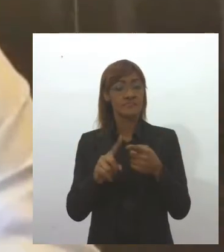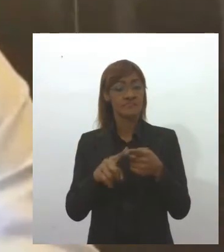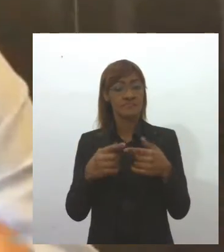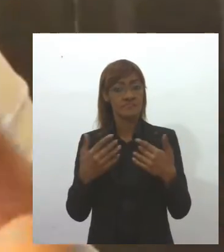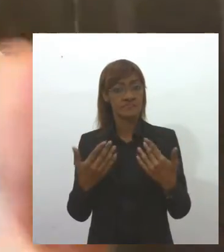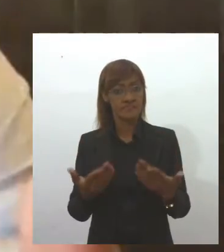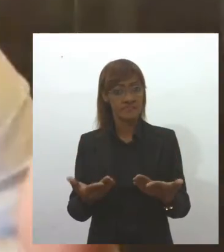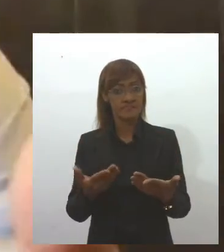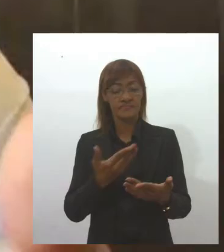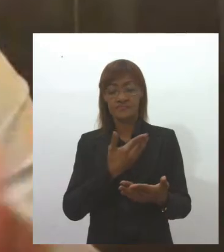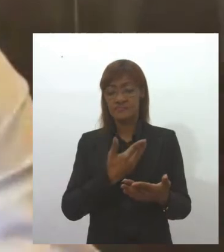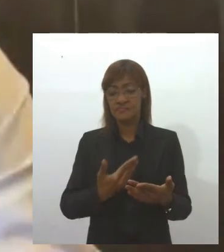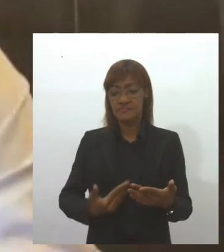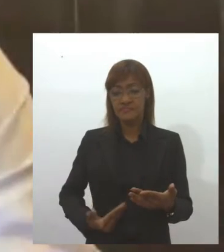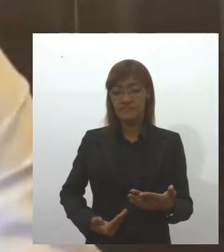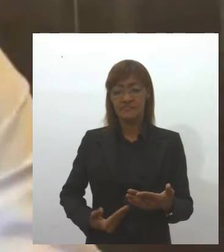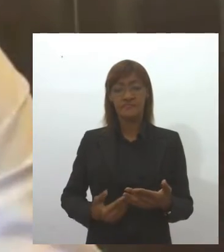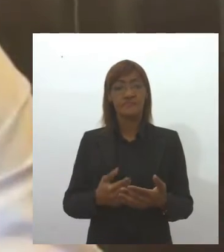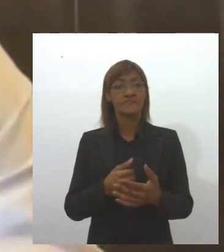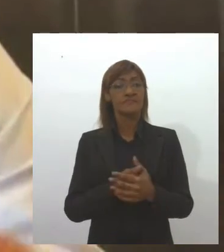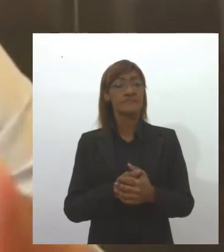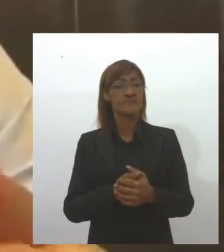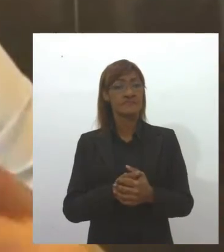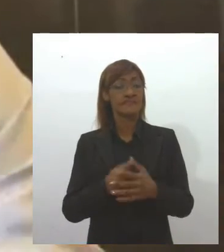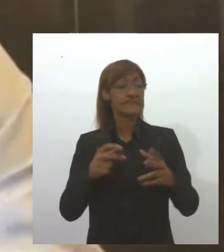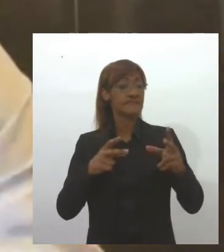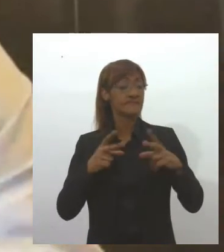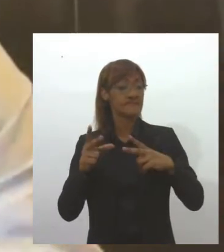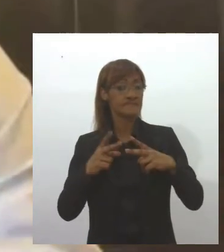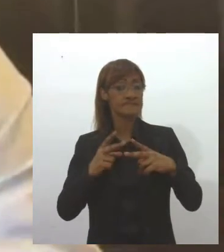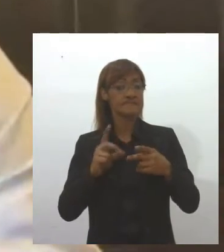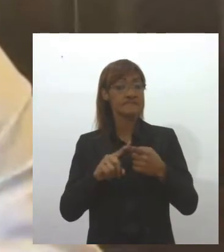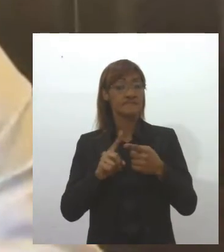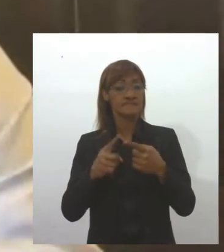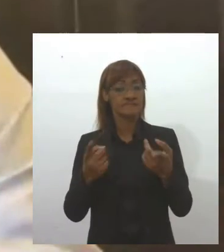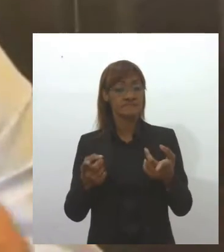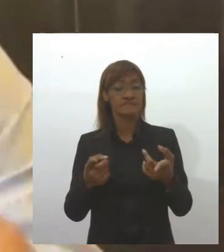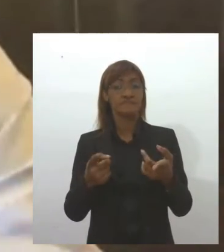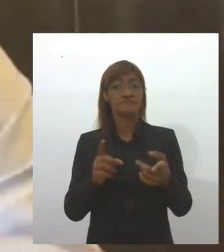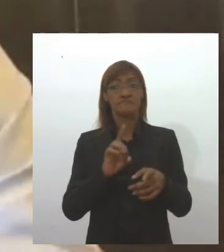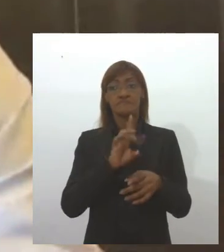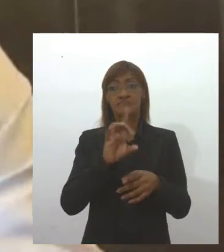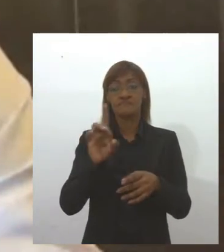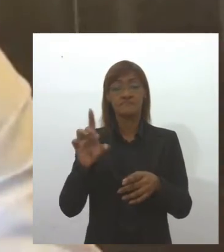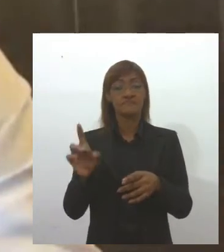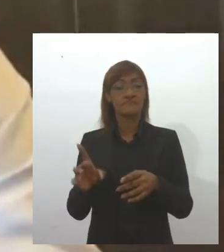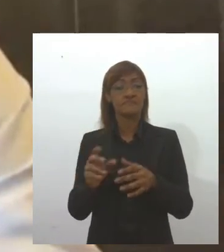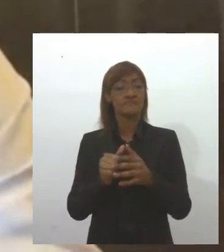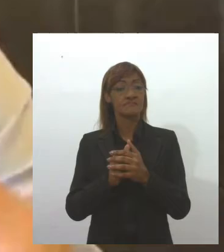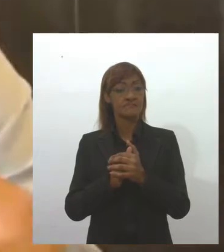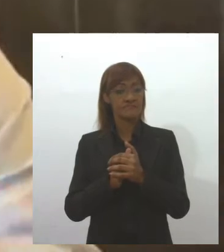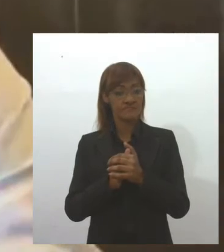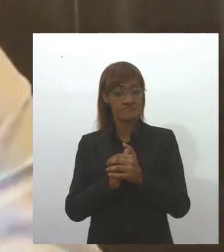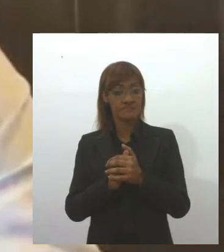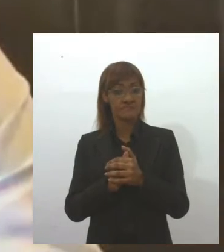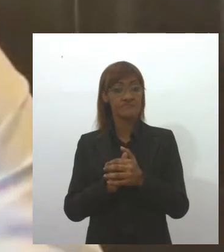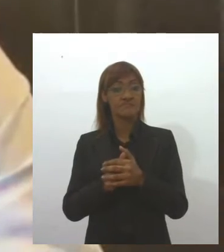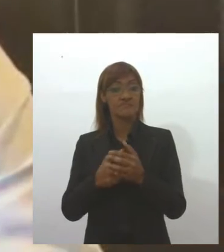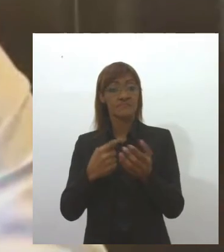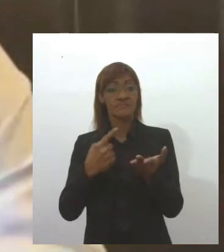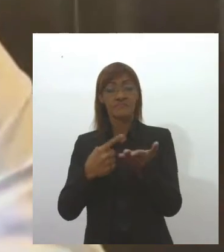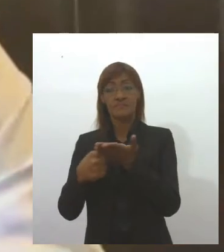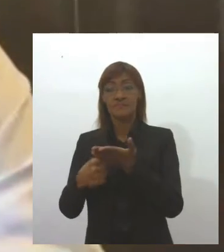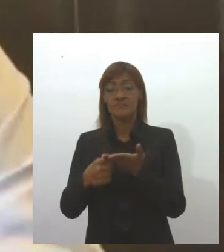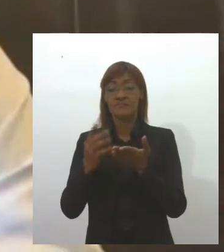público, do poder privado, através de suas entidades, que também estão comprometidas com o crescimento. Então, essa